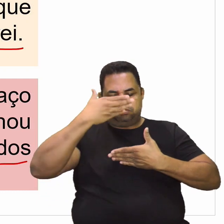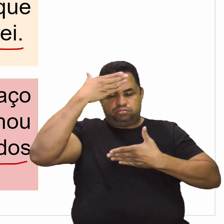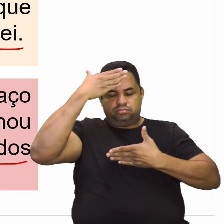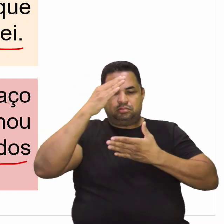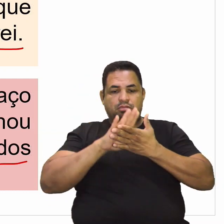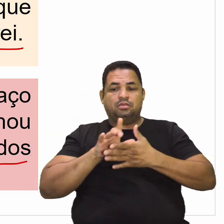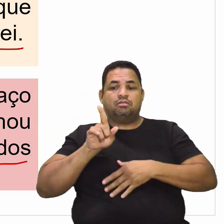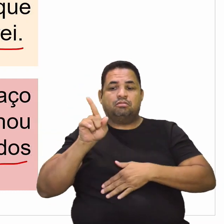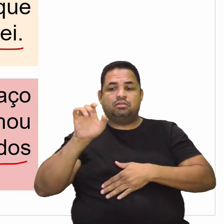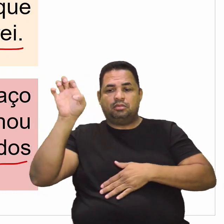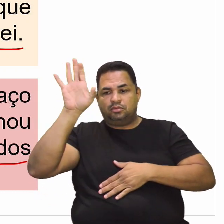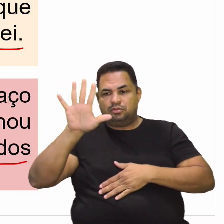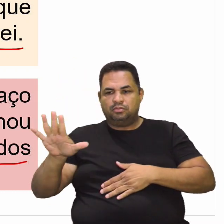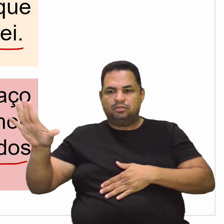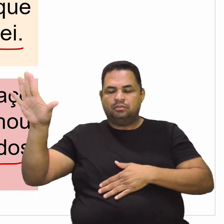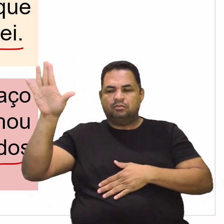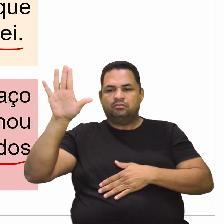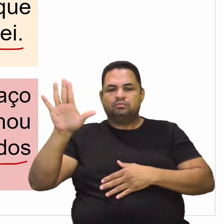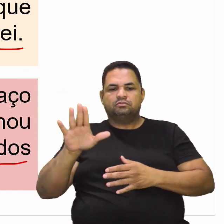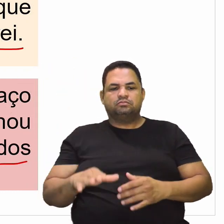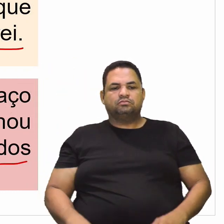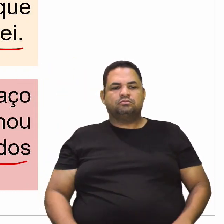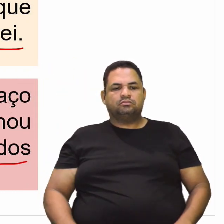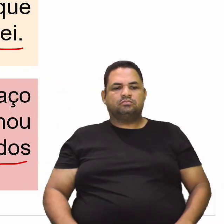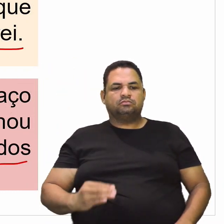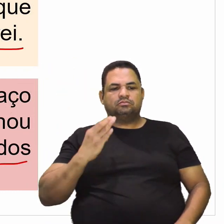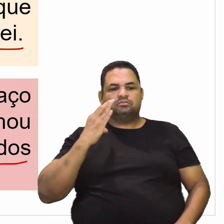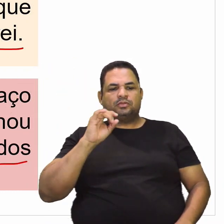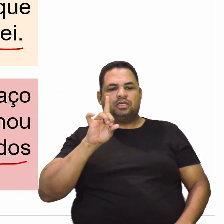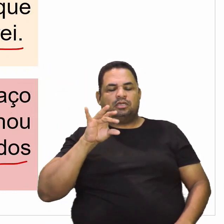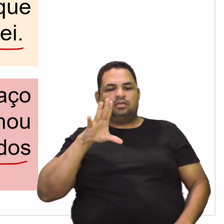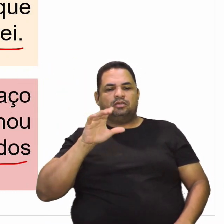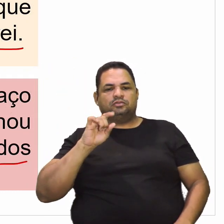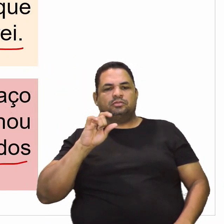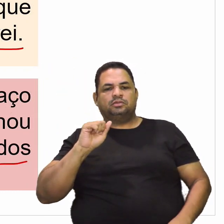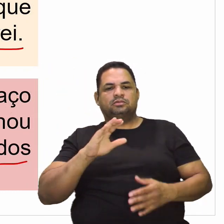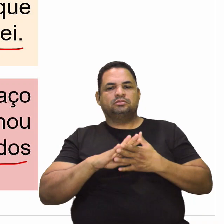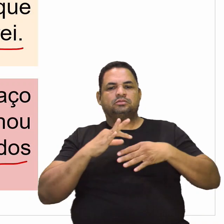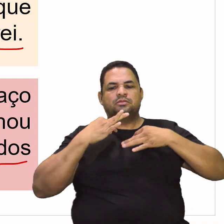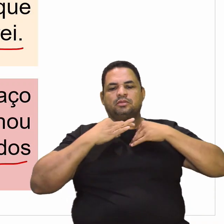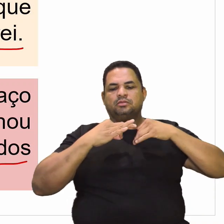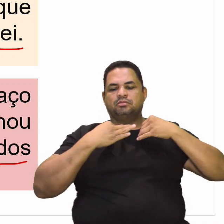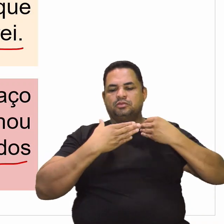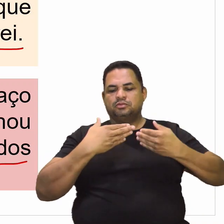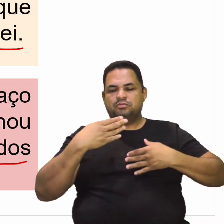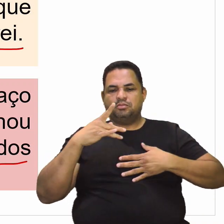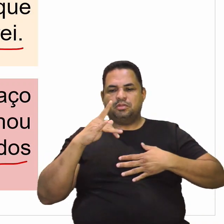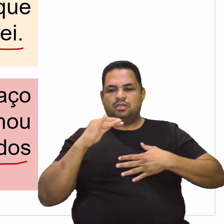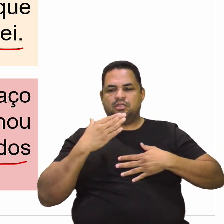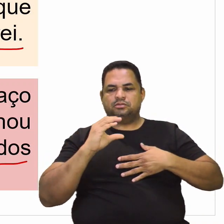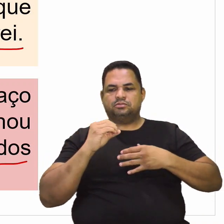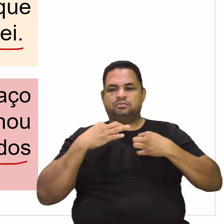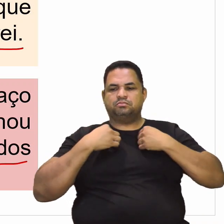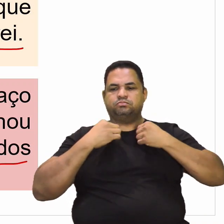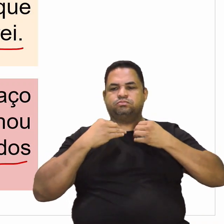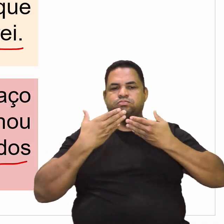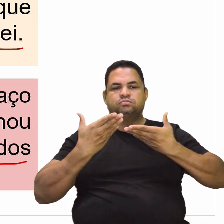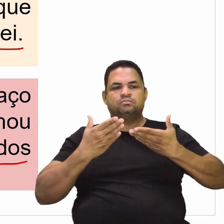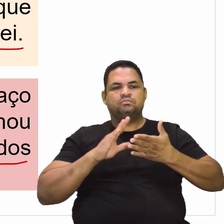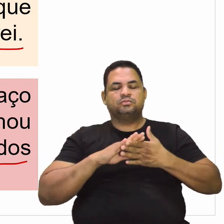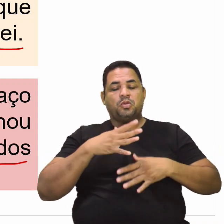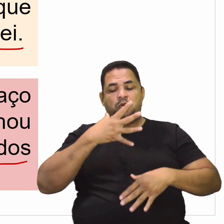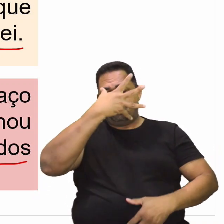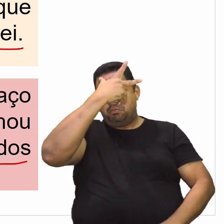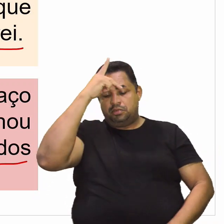Europa. Carlos Martel foi simplesmente o mordomo do paço, ou o prefeito do